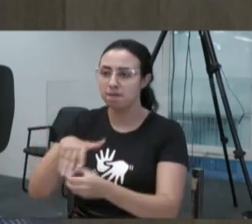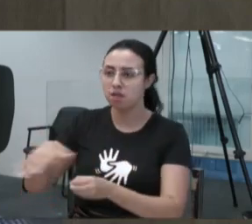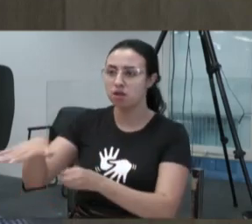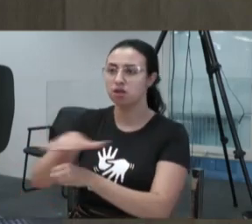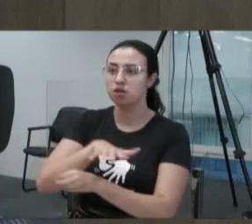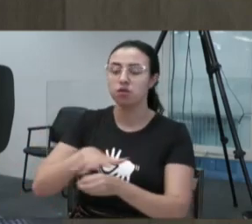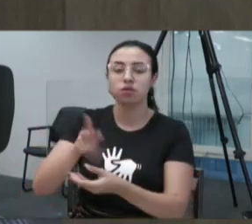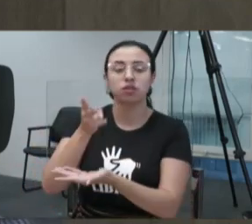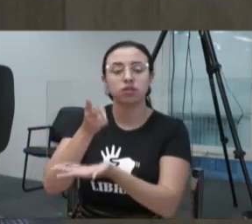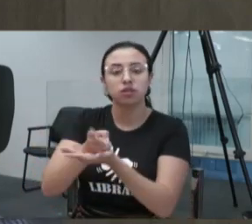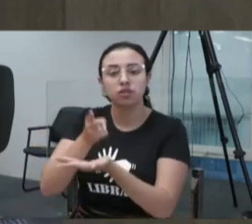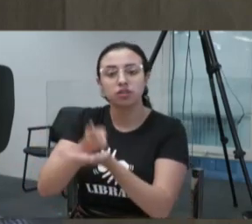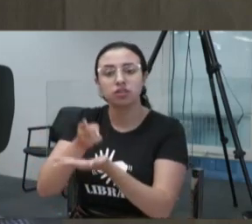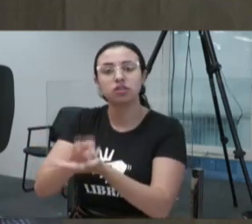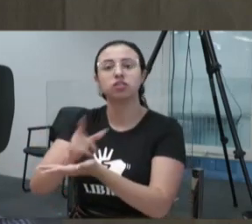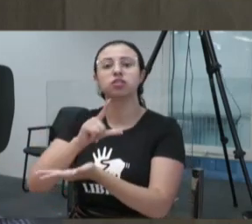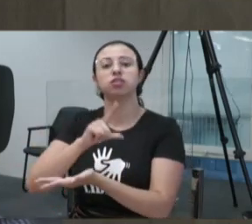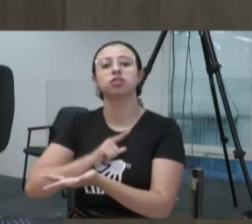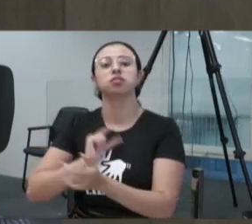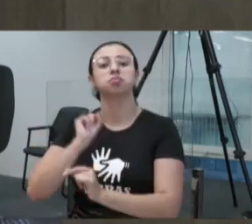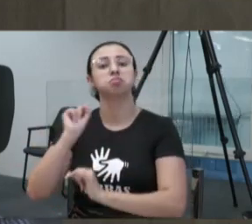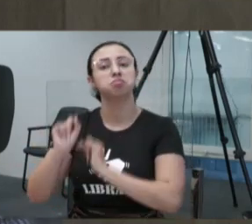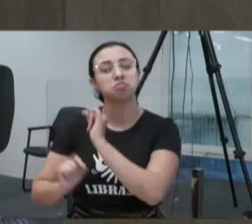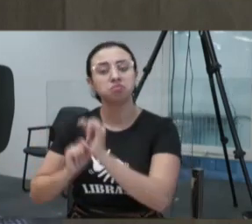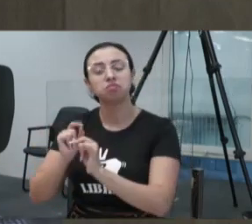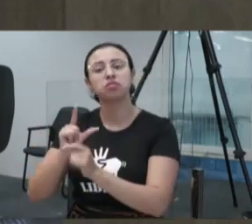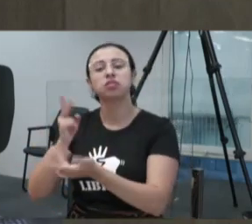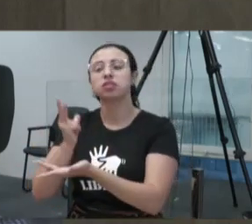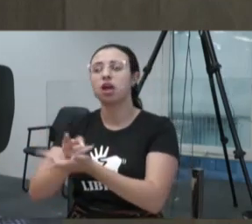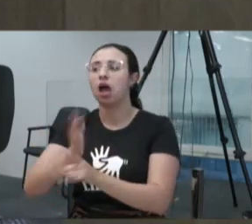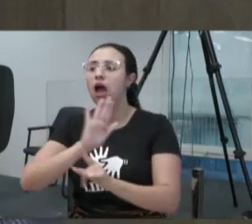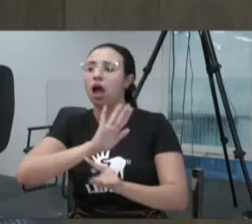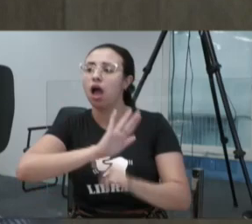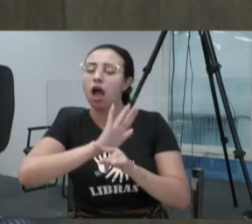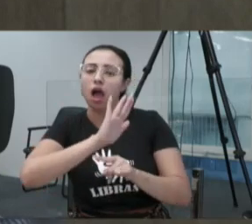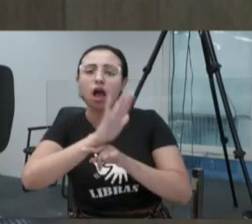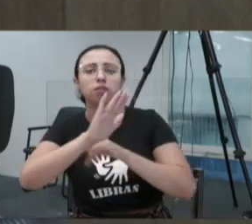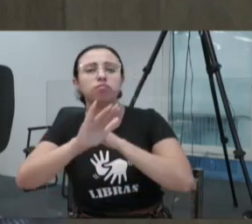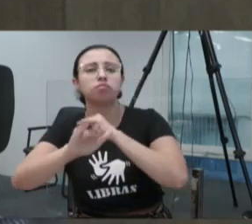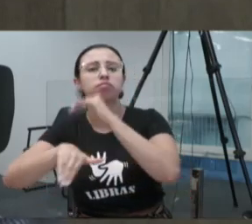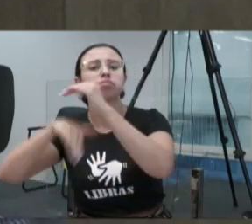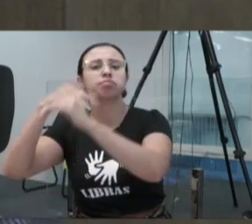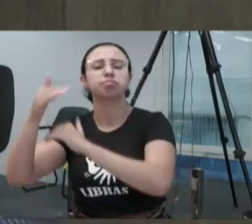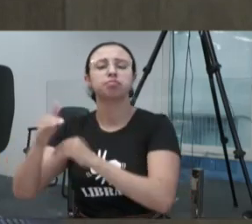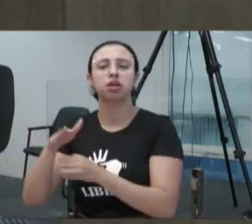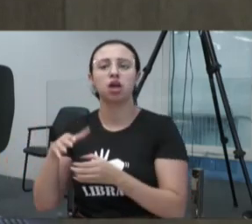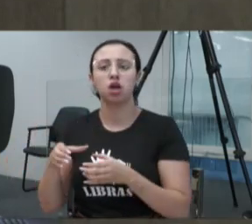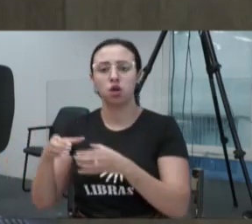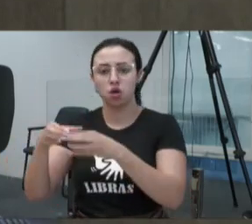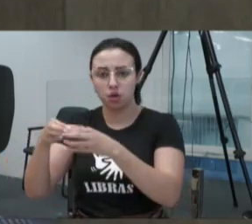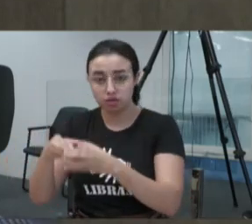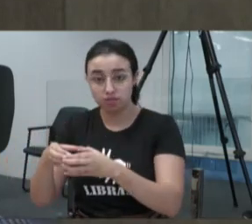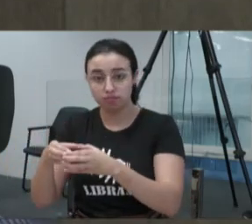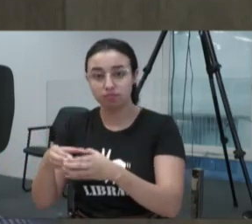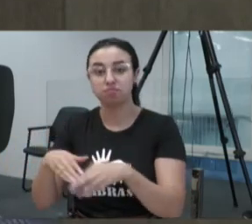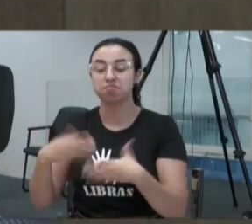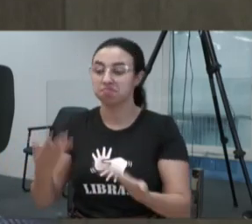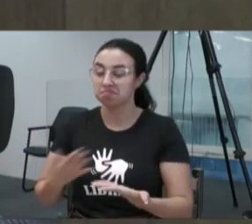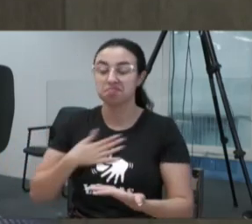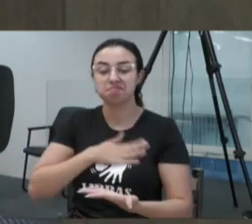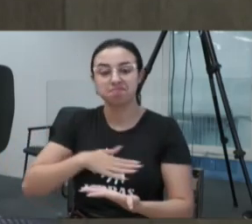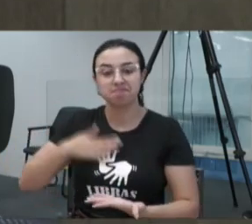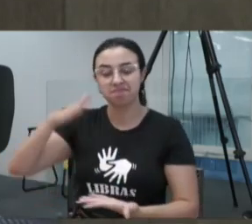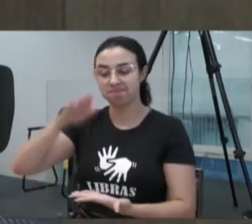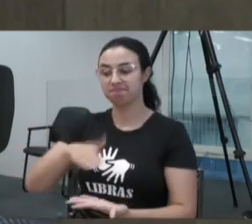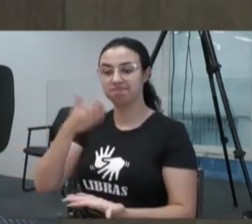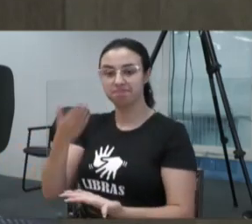sempre traz ali uma acréscimo à comunidade, né, uma professora. Então vai ser motivo de grande alegria nesta tarde trazer